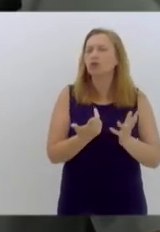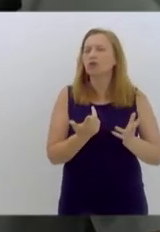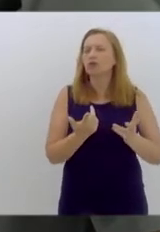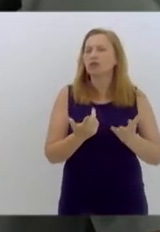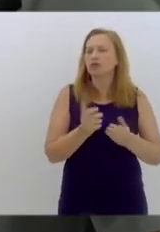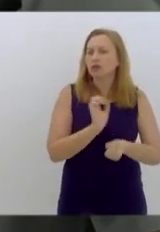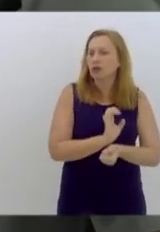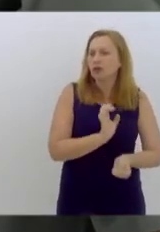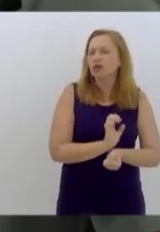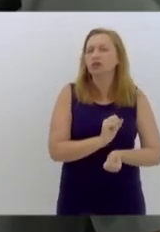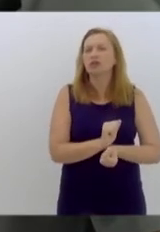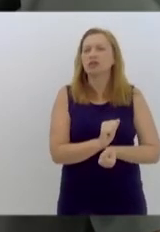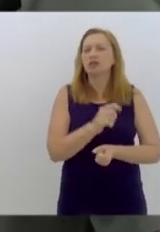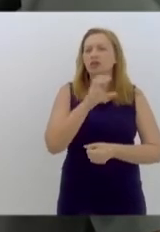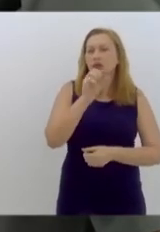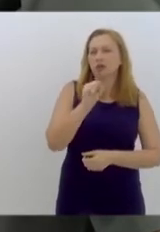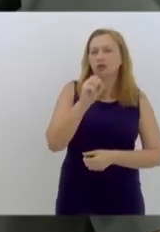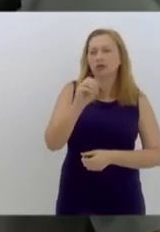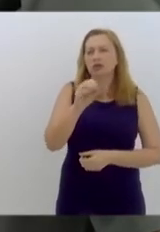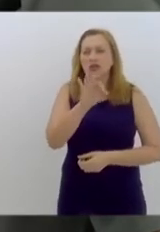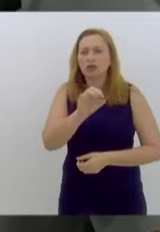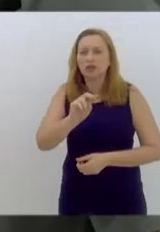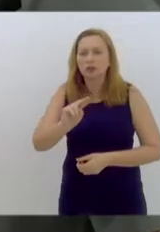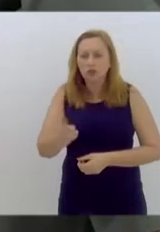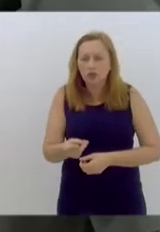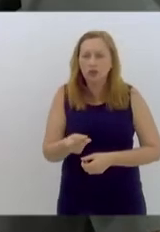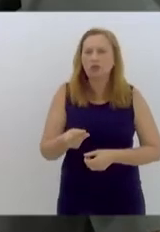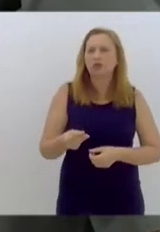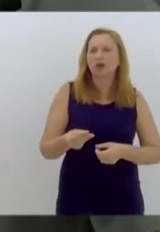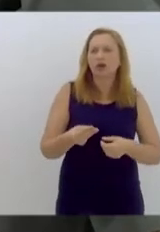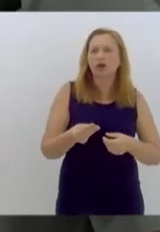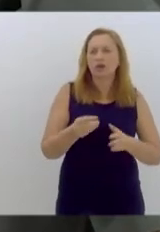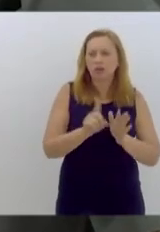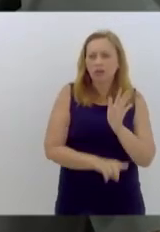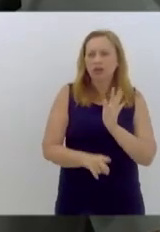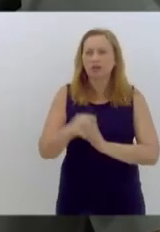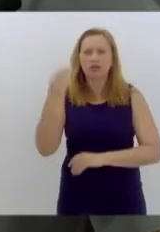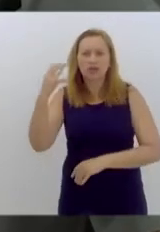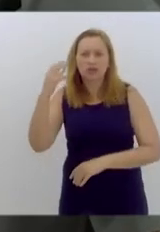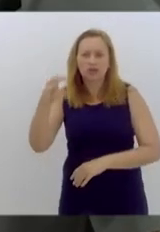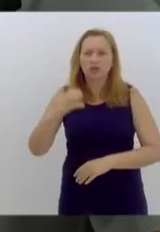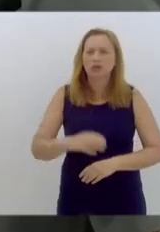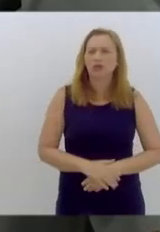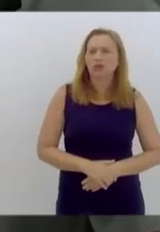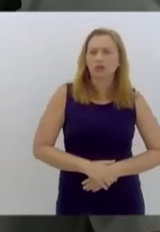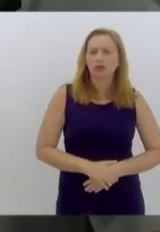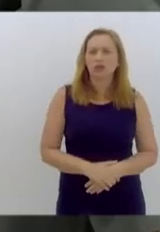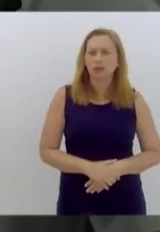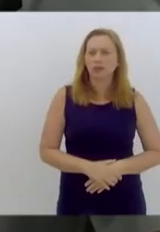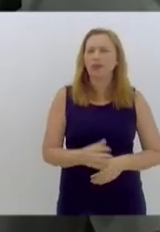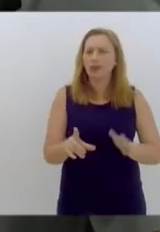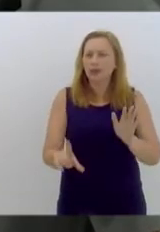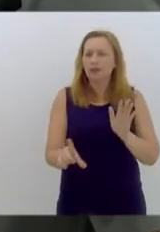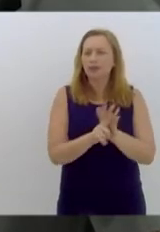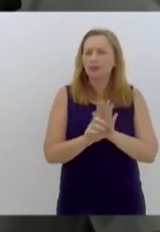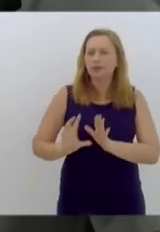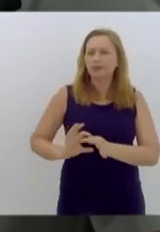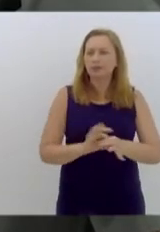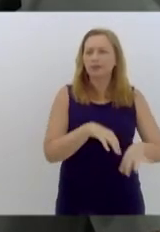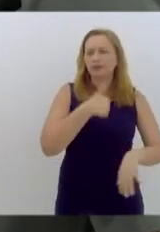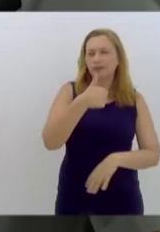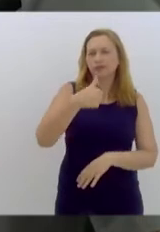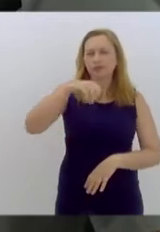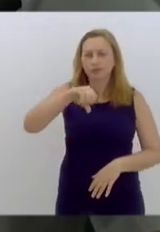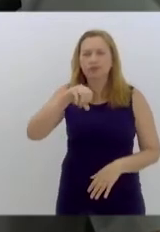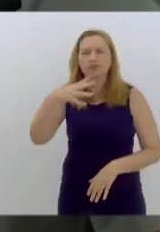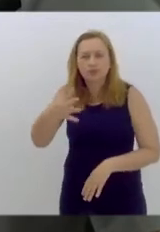né, desses 80 milhões a menos para Niterói. Isso, diante da lei complementar 194, né, que